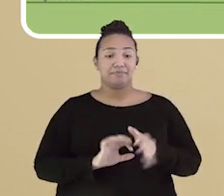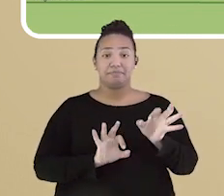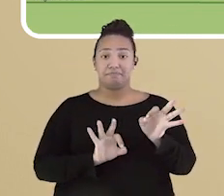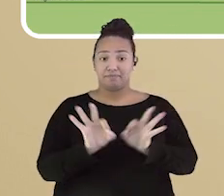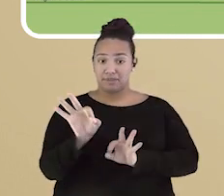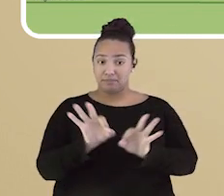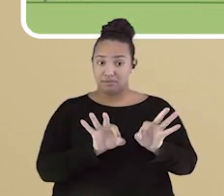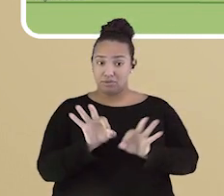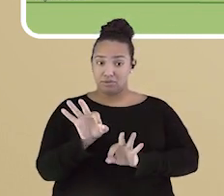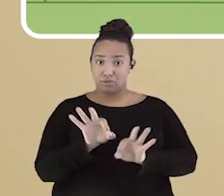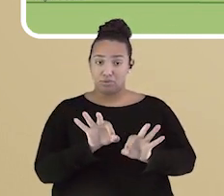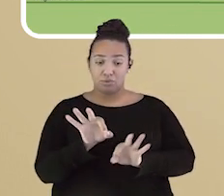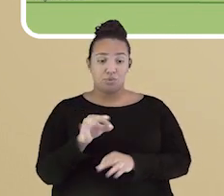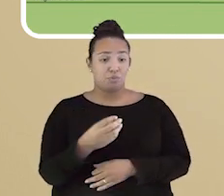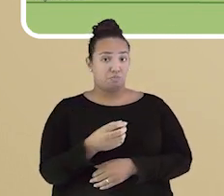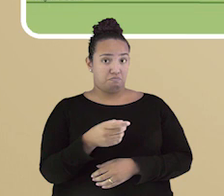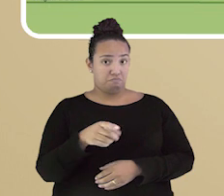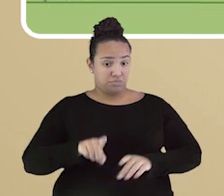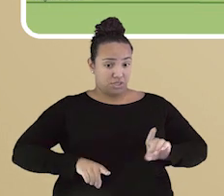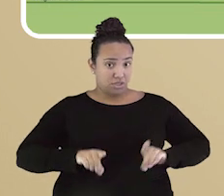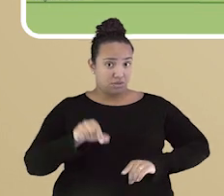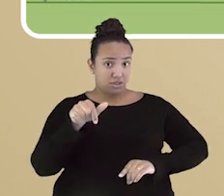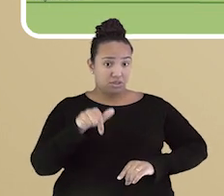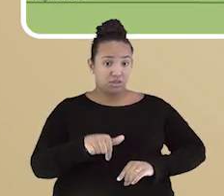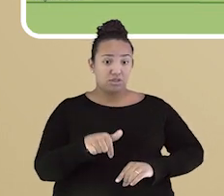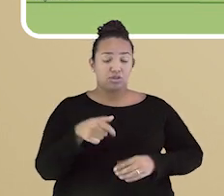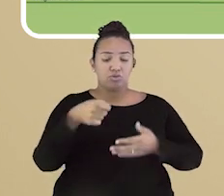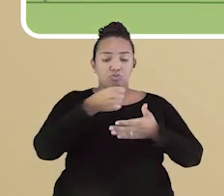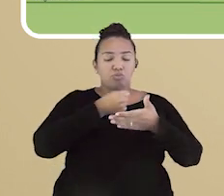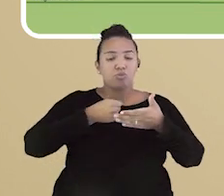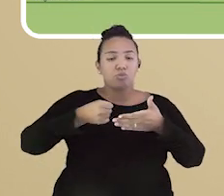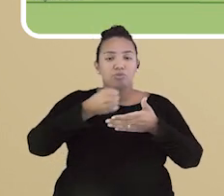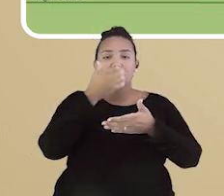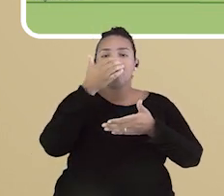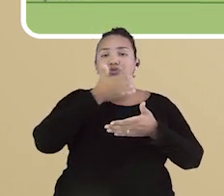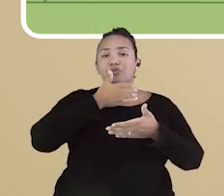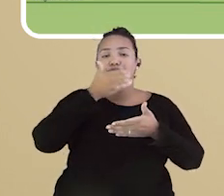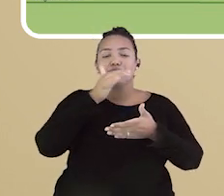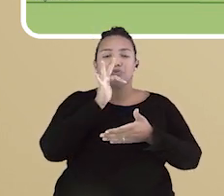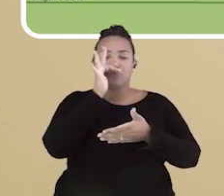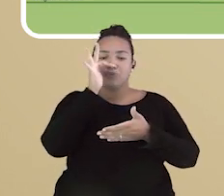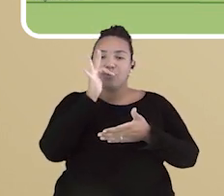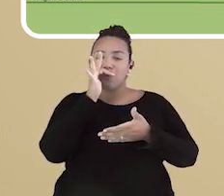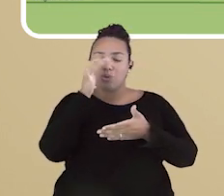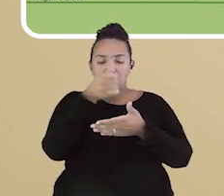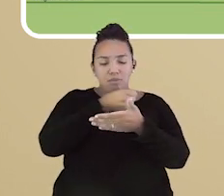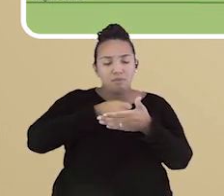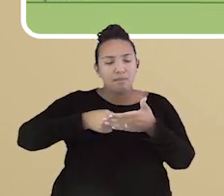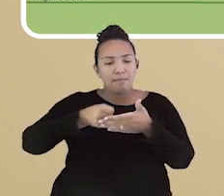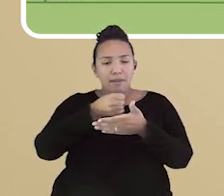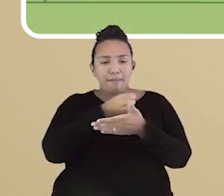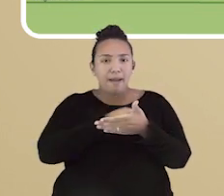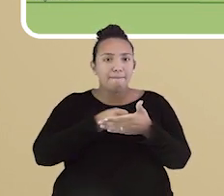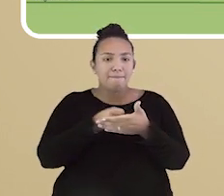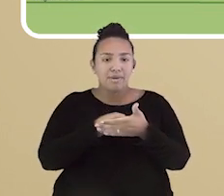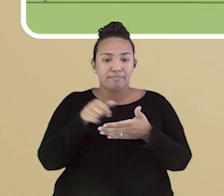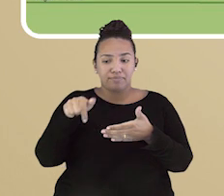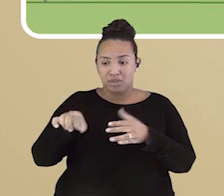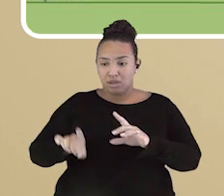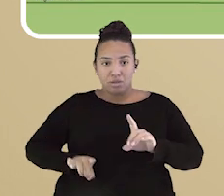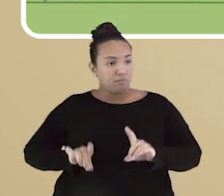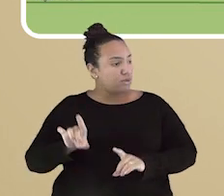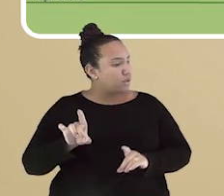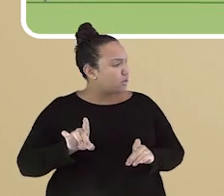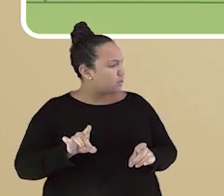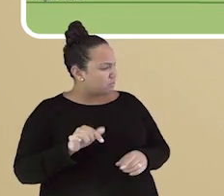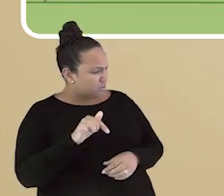uma deliciosa sopa de flores e frutos das árvores que haviam por ali. O seu primo não estava acostumado com